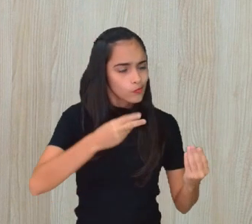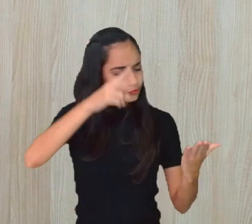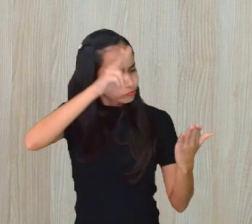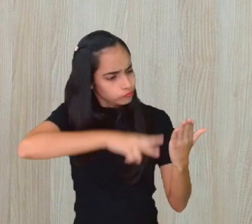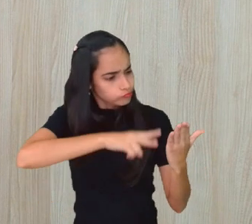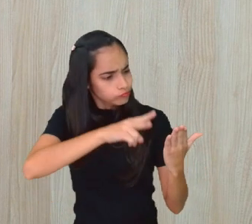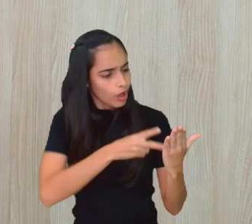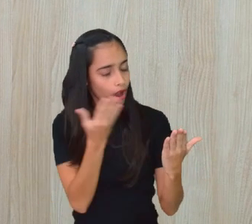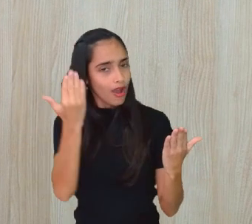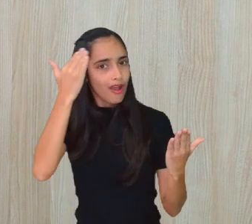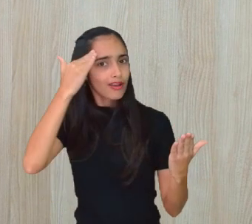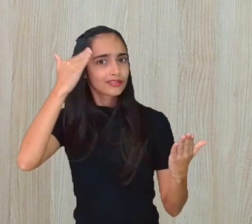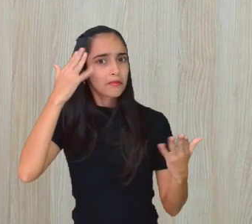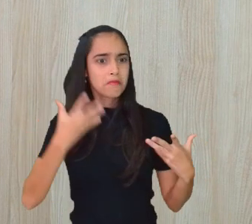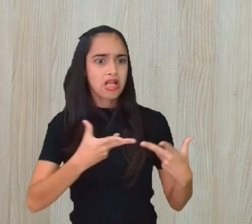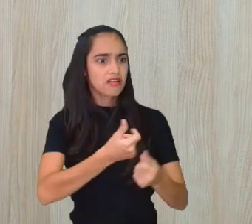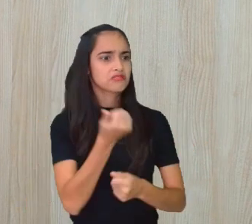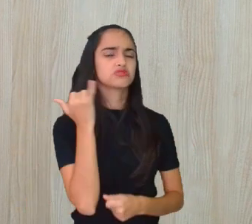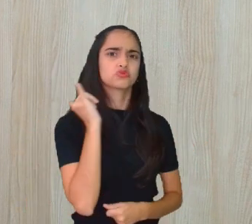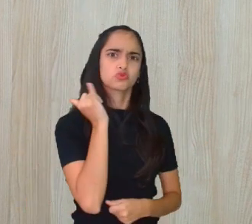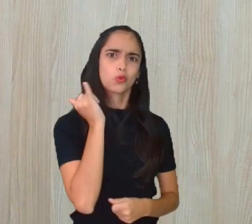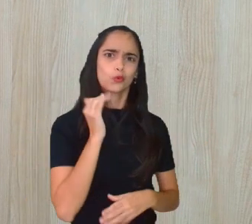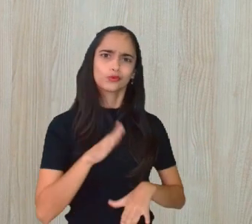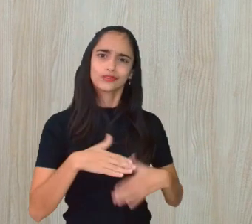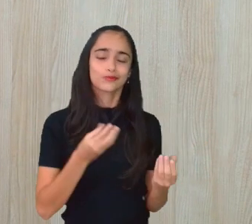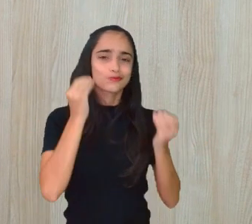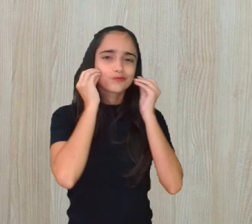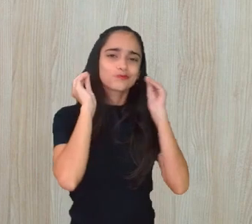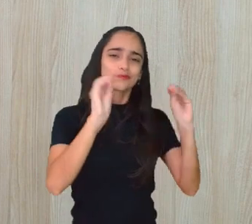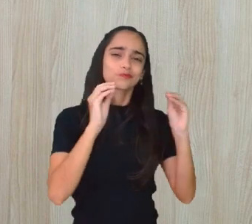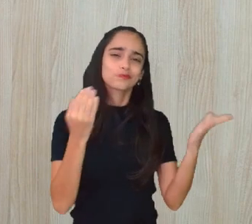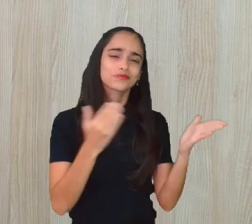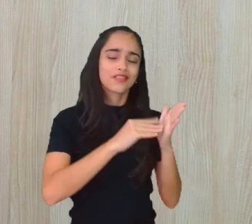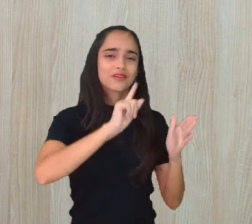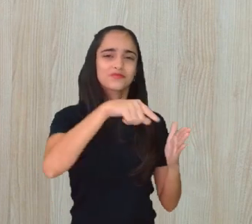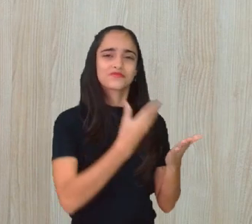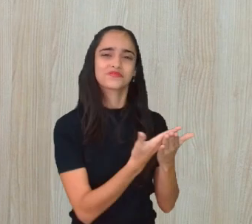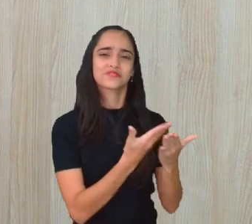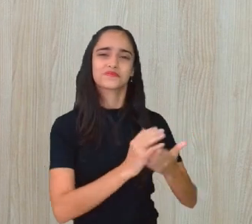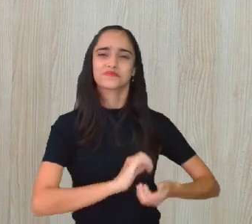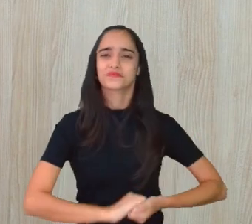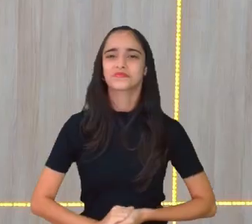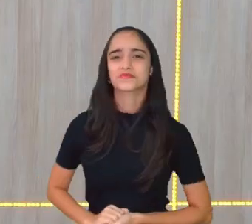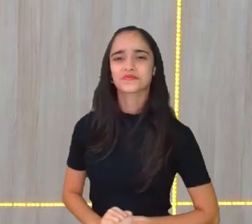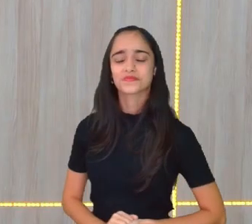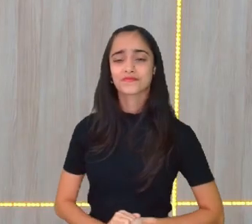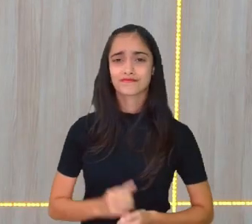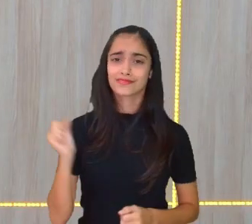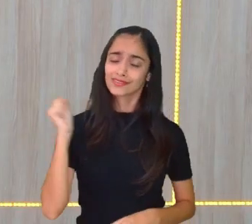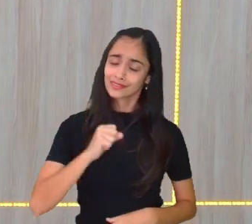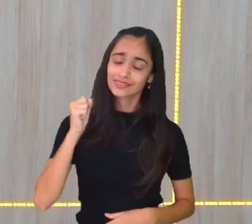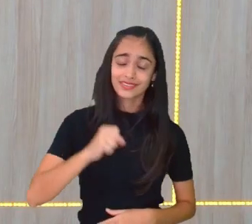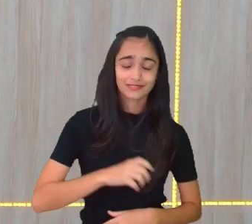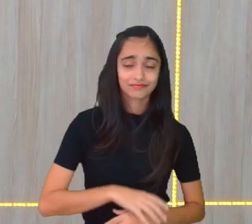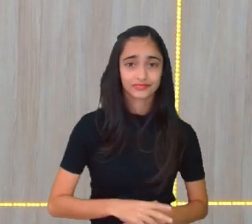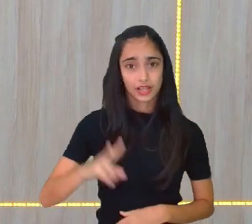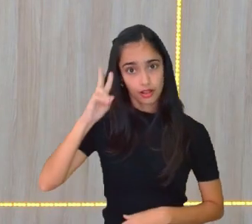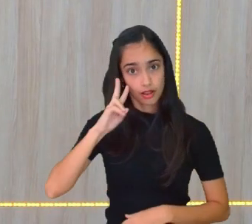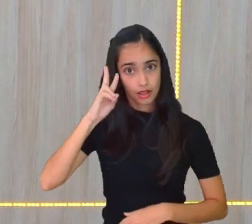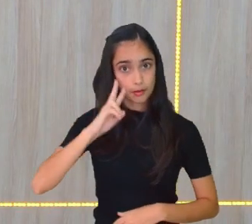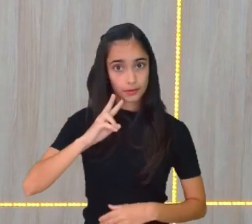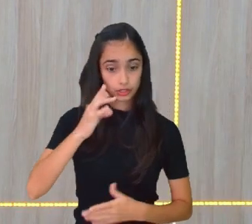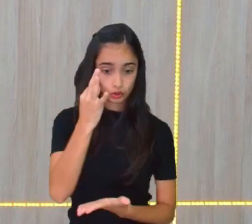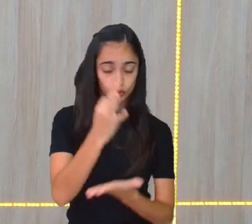esse conto. Um cheiro no coração de vocês. E até a próxima, pessoal. Pois é, minha gente. Lembrando que esse texto